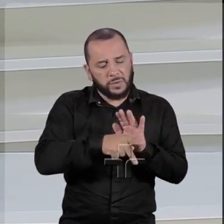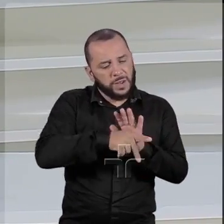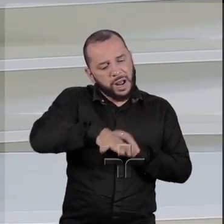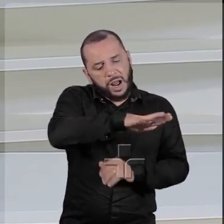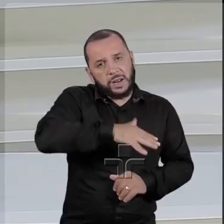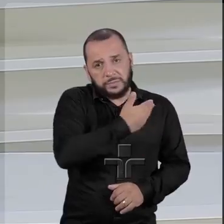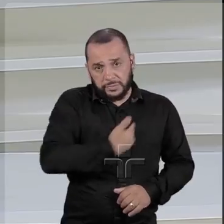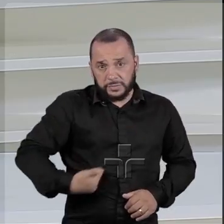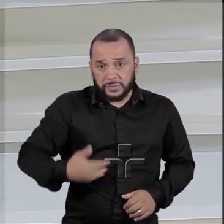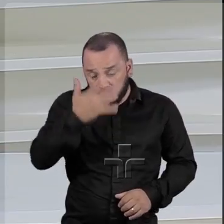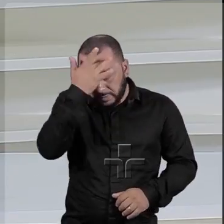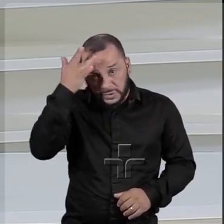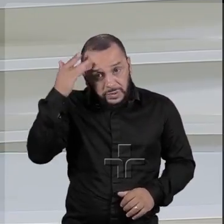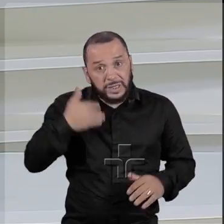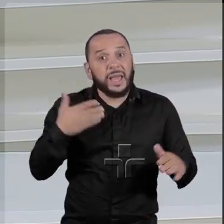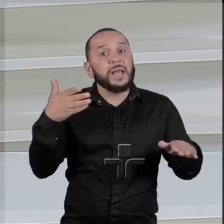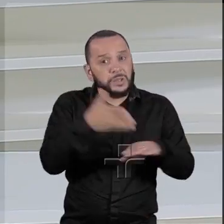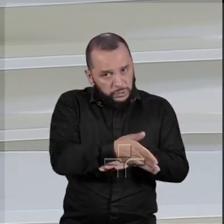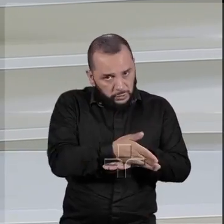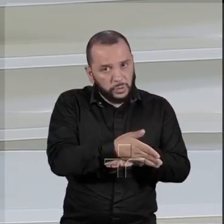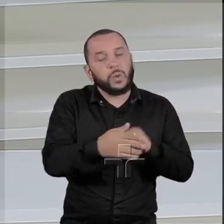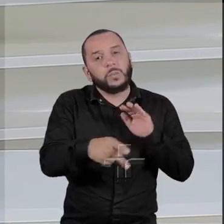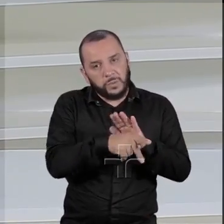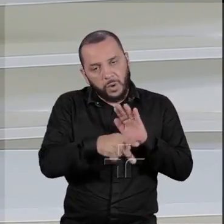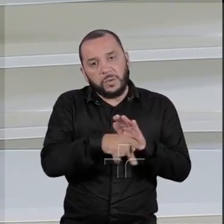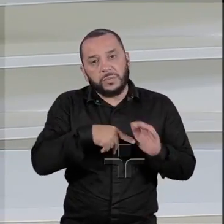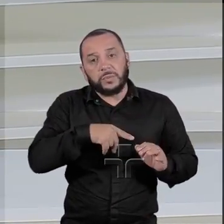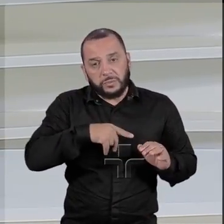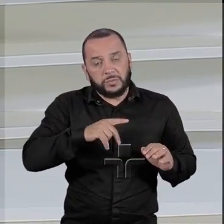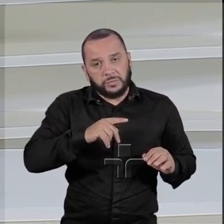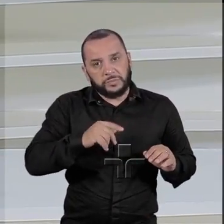aqueles que ingressaram depois já estão com outras regras.